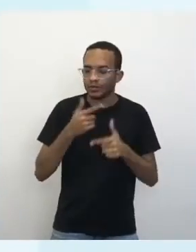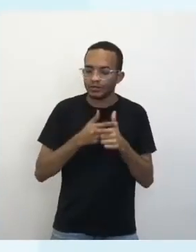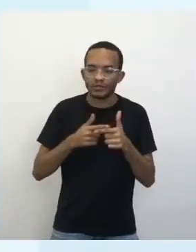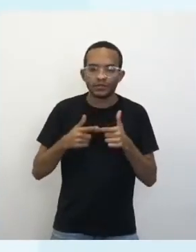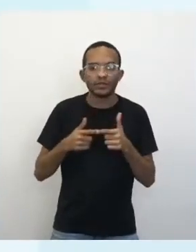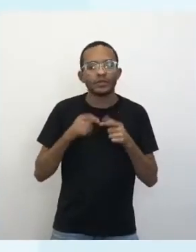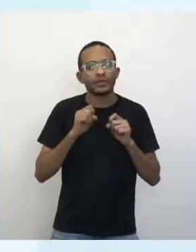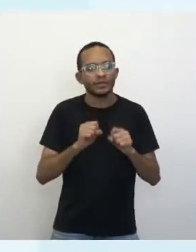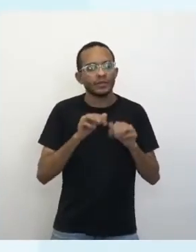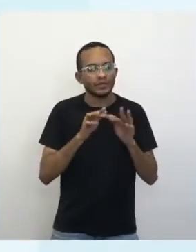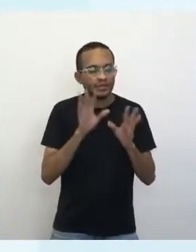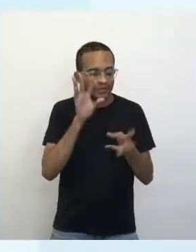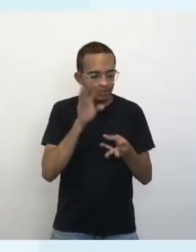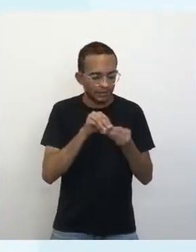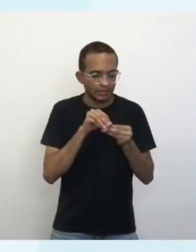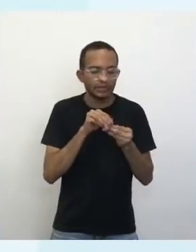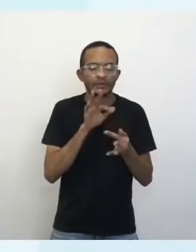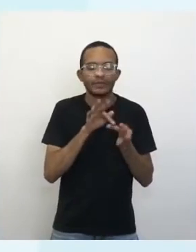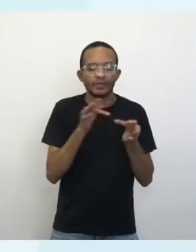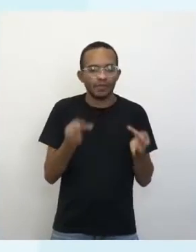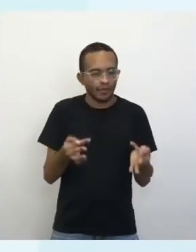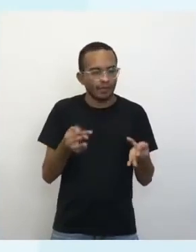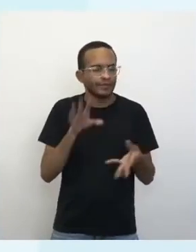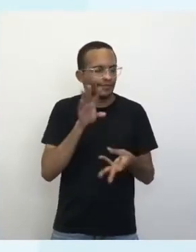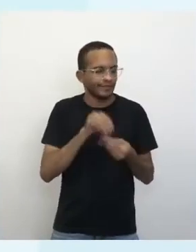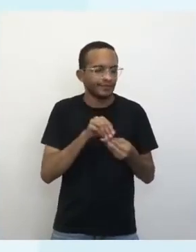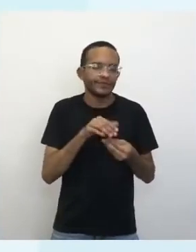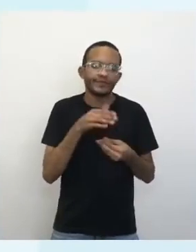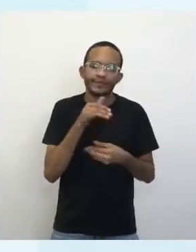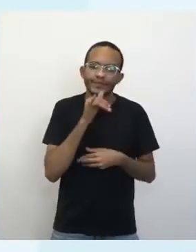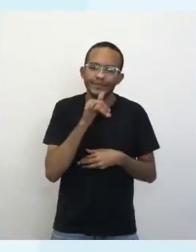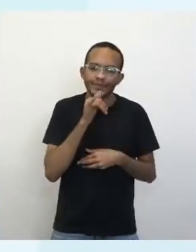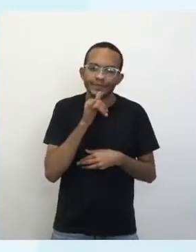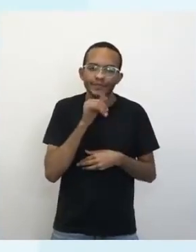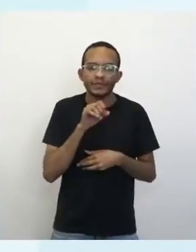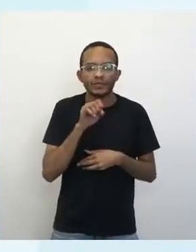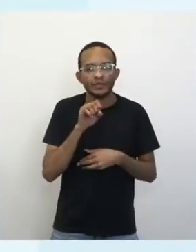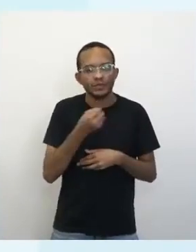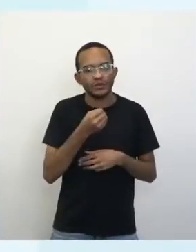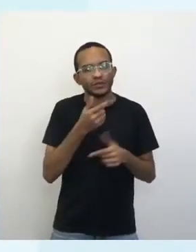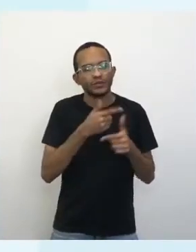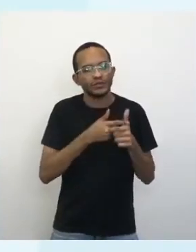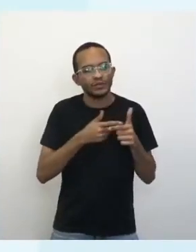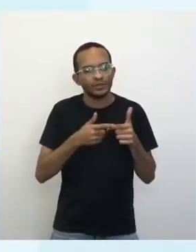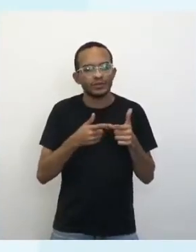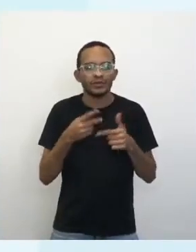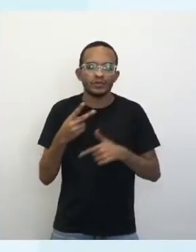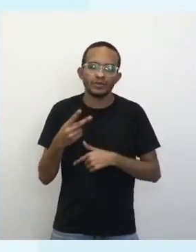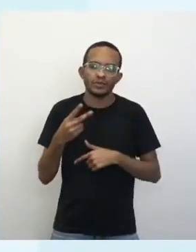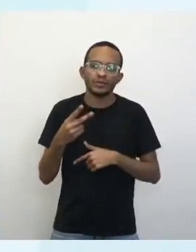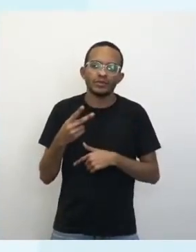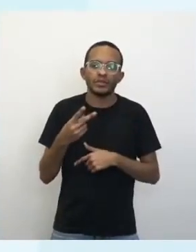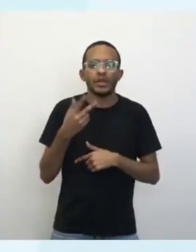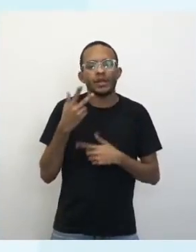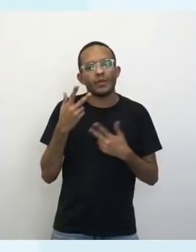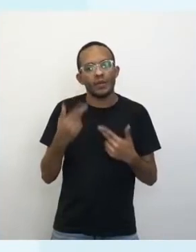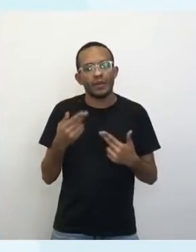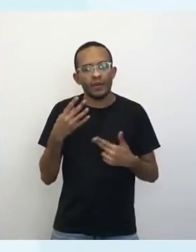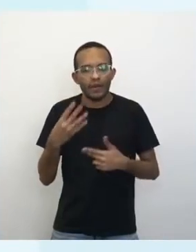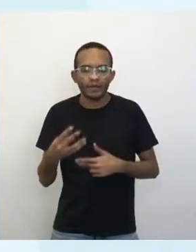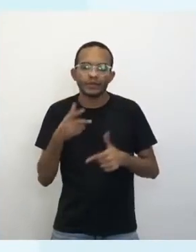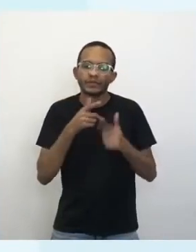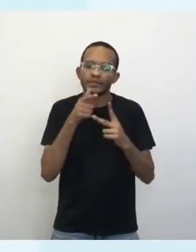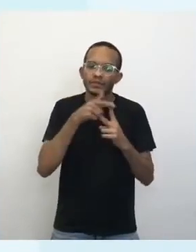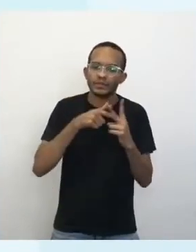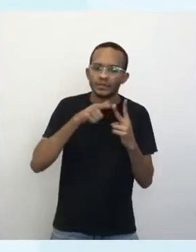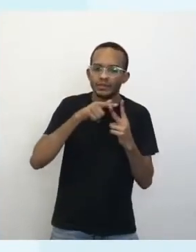dividindo, nós podemos simplificá-los. Portanto, 8 dividido por 2, 4 raiz de